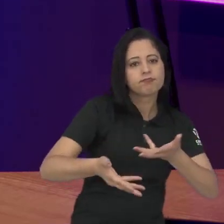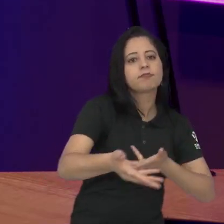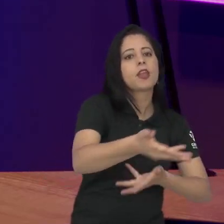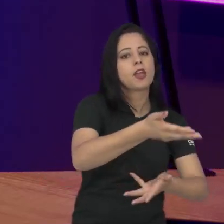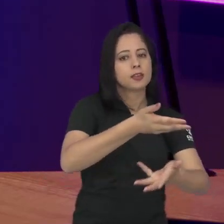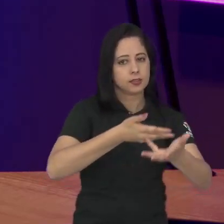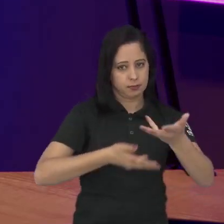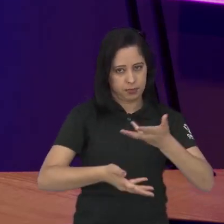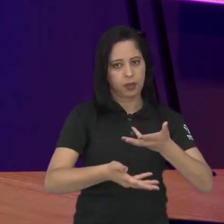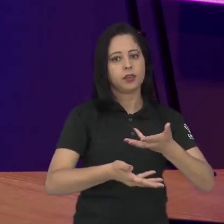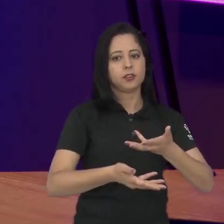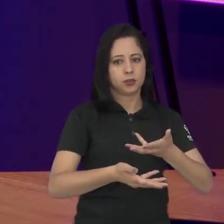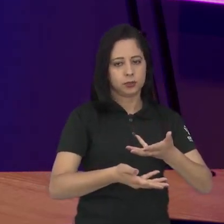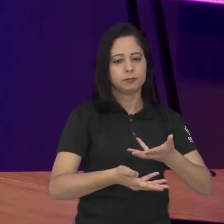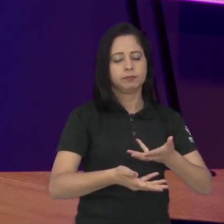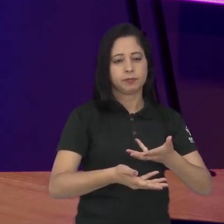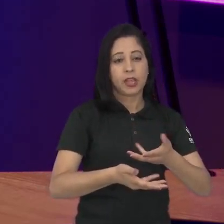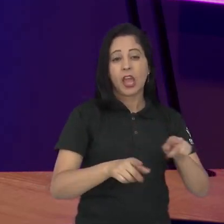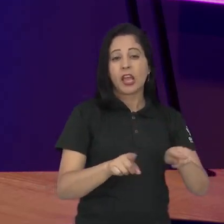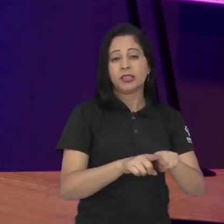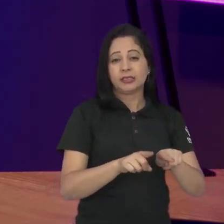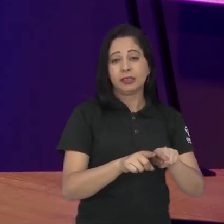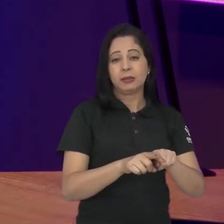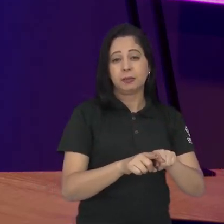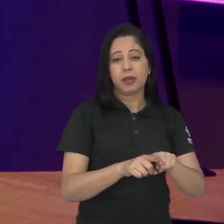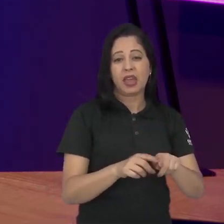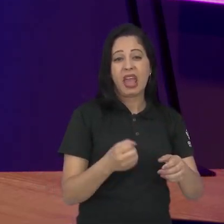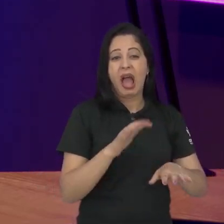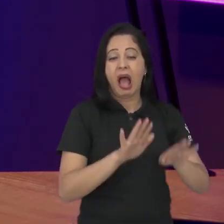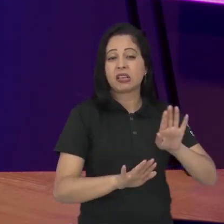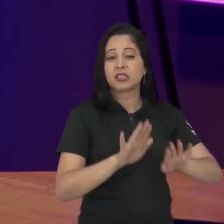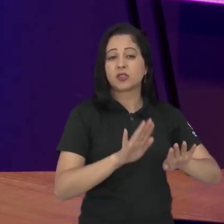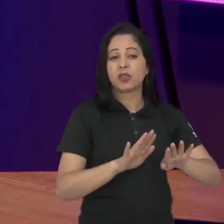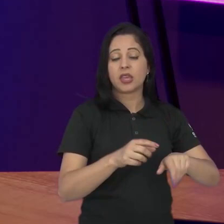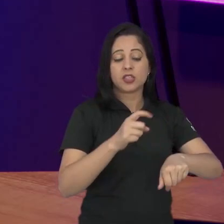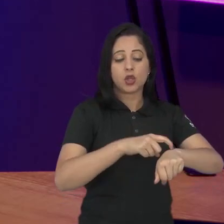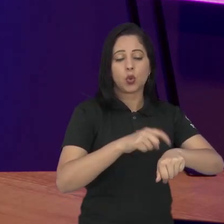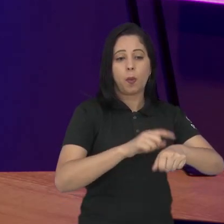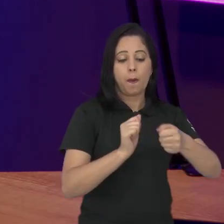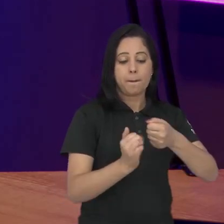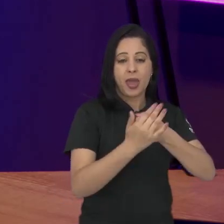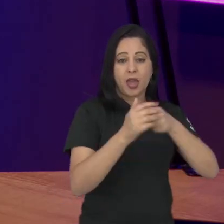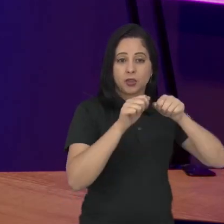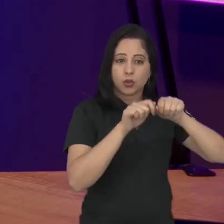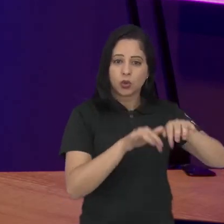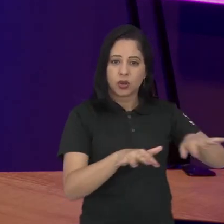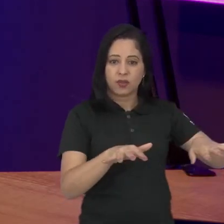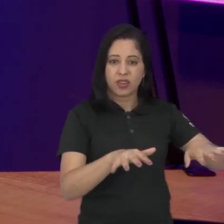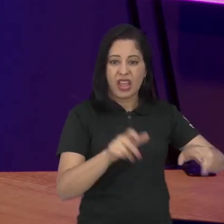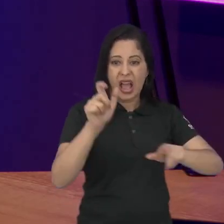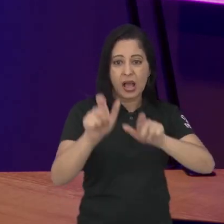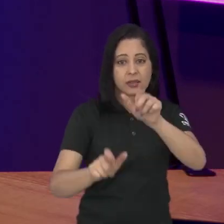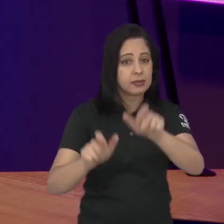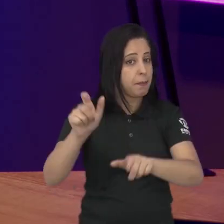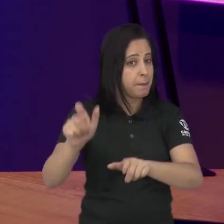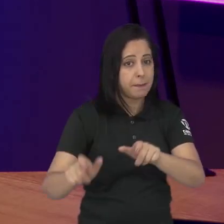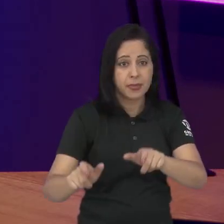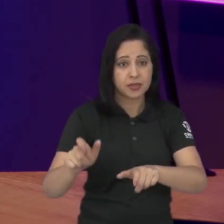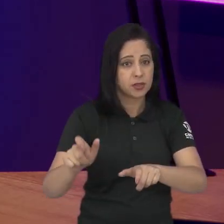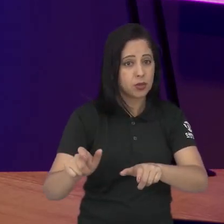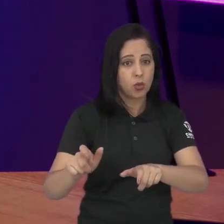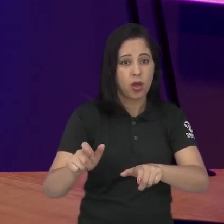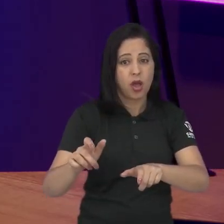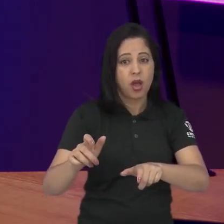respeito à outra vida e às vezes, muitas vezes, né, durante a pandemia mesmo do coronavírus a gente viu isso, muitas pessoas não conseguiam